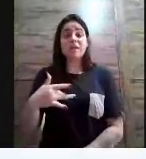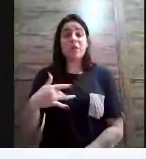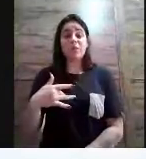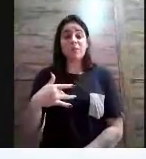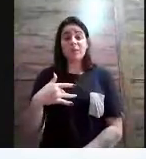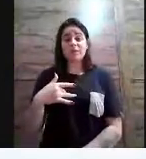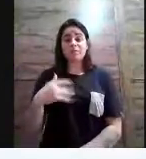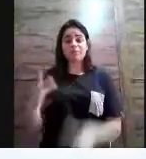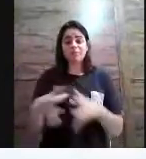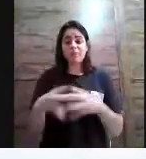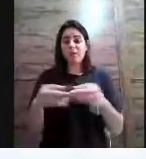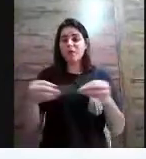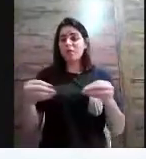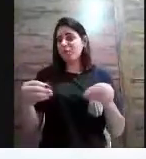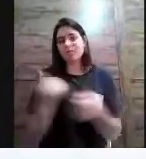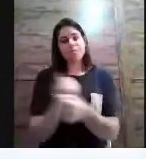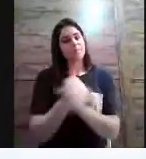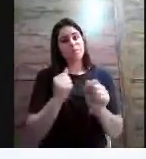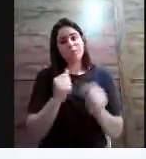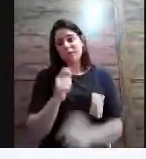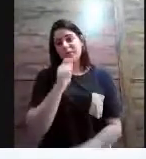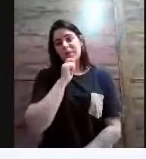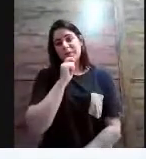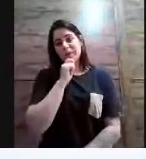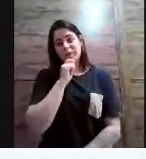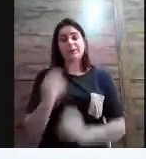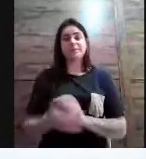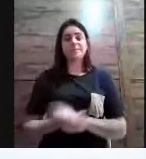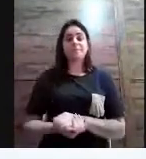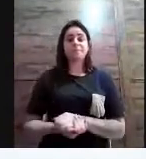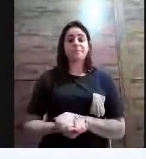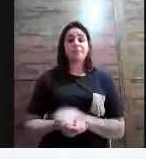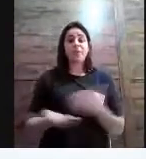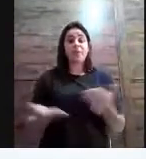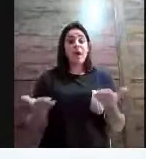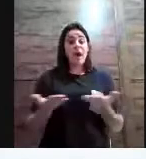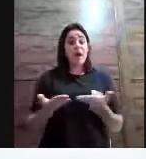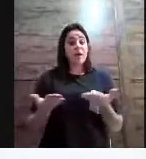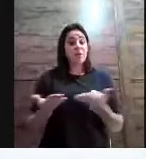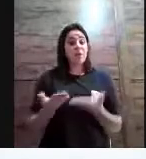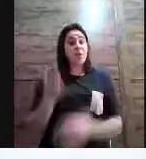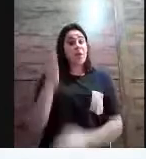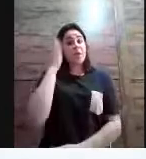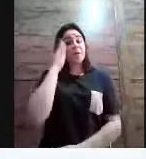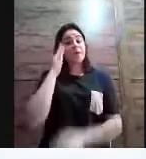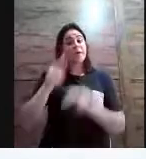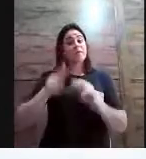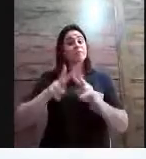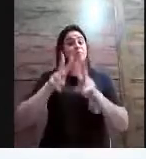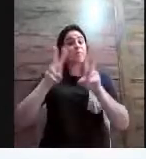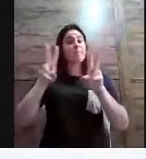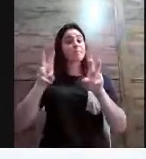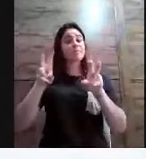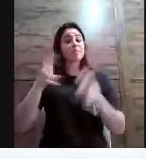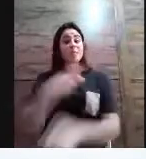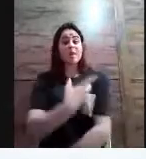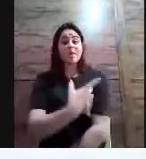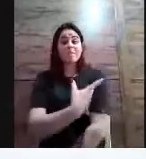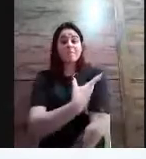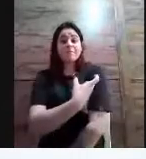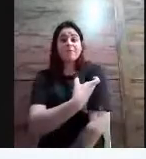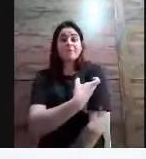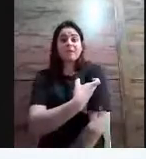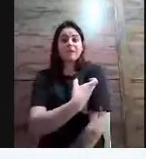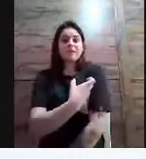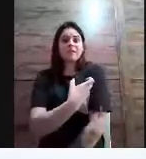né? Doutora, então, vamos falar agora sobre as vacinas, porque a senhora tem muita experiência